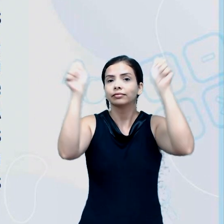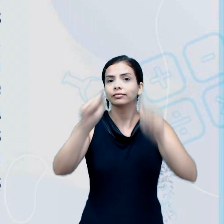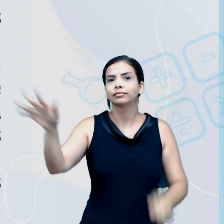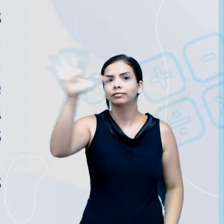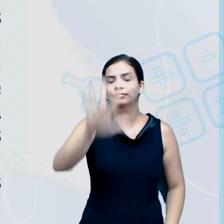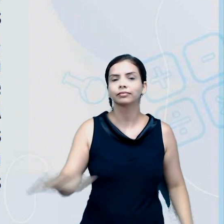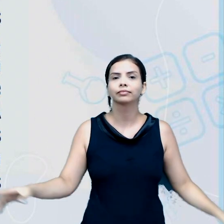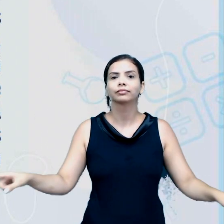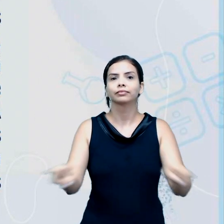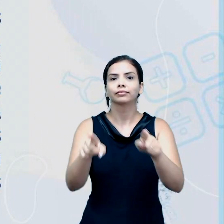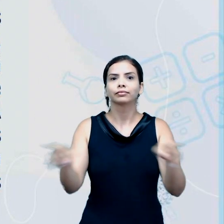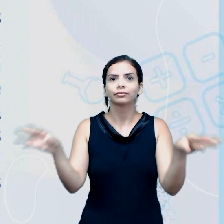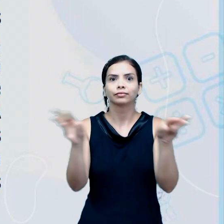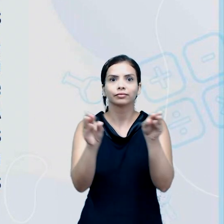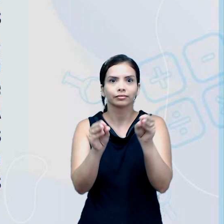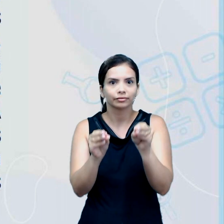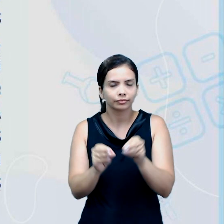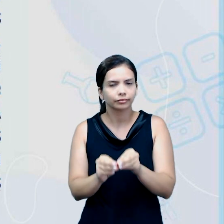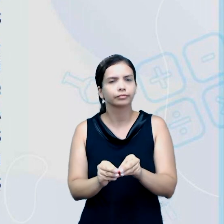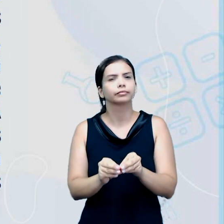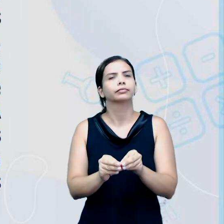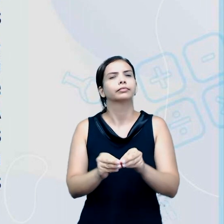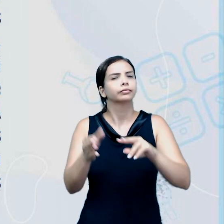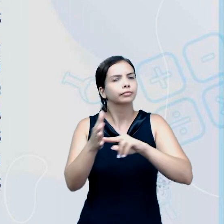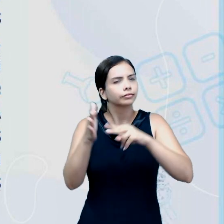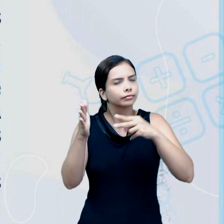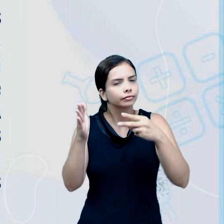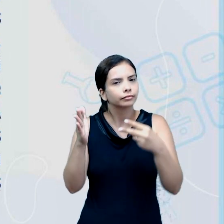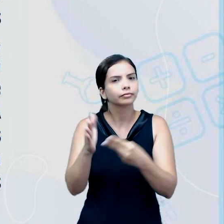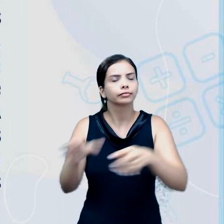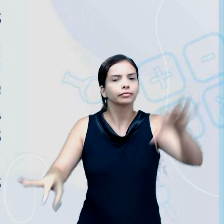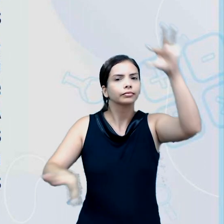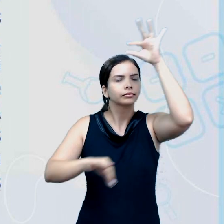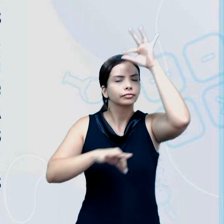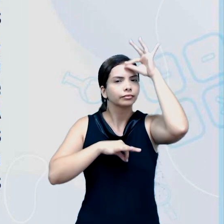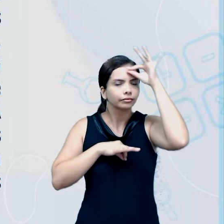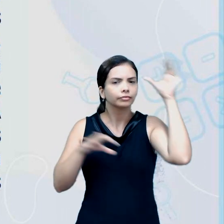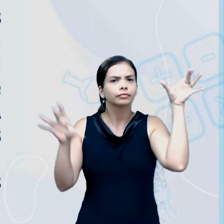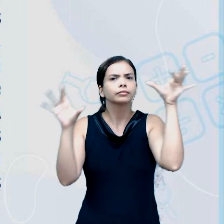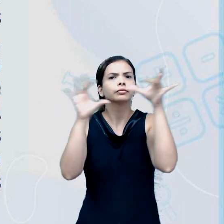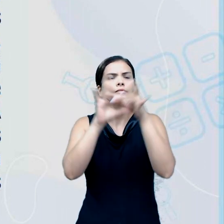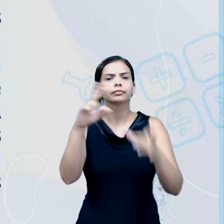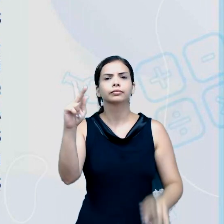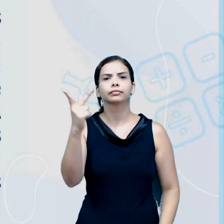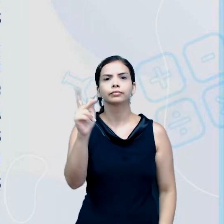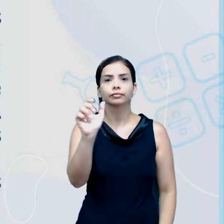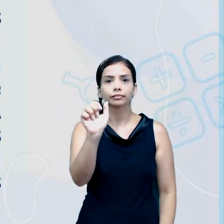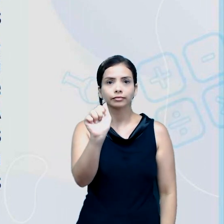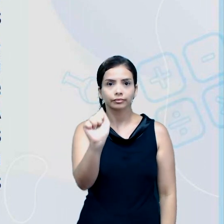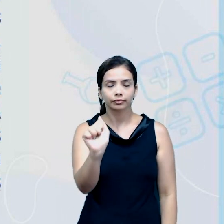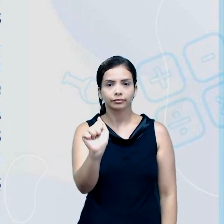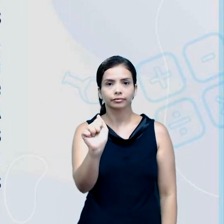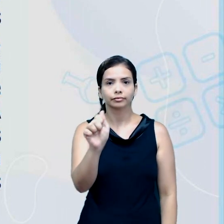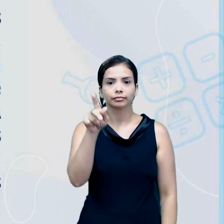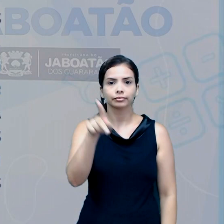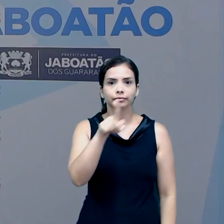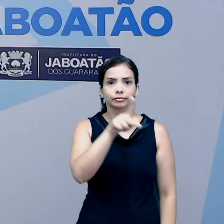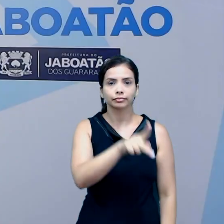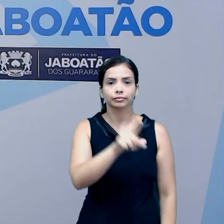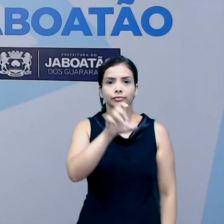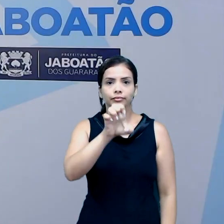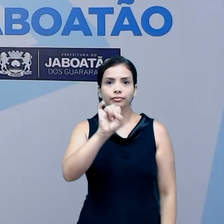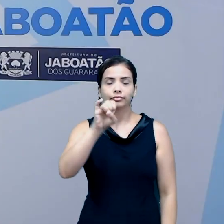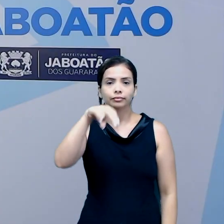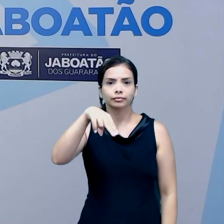e da música Nesse sentido a performance liga-se ao Happiness um dos termos